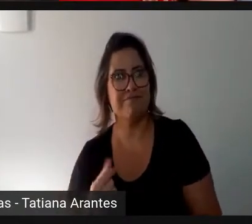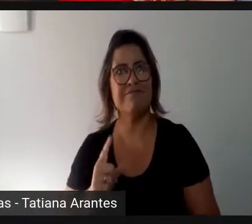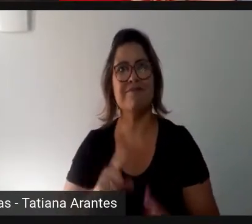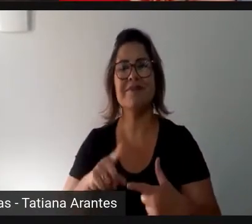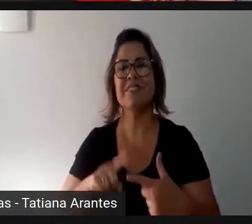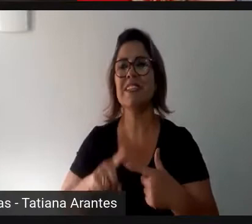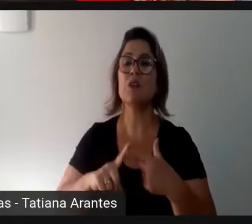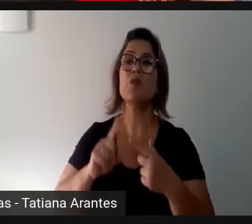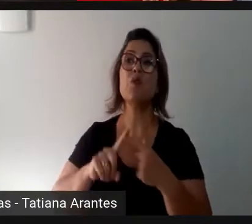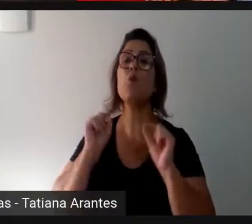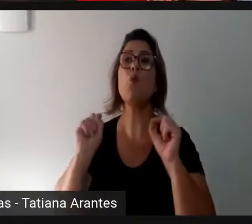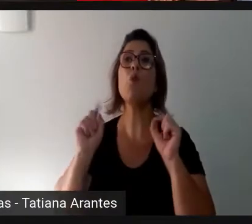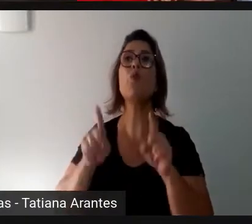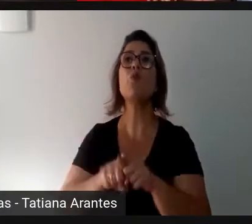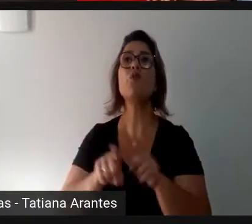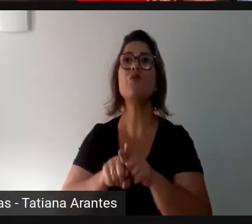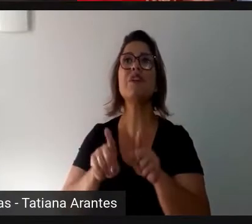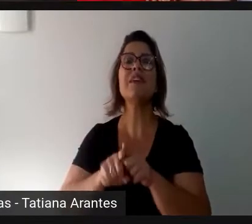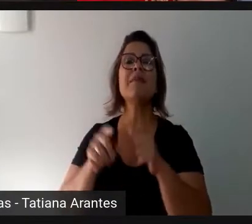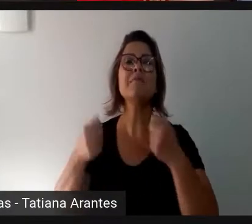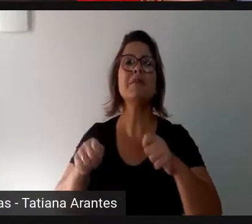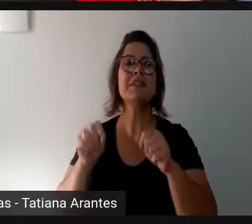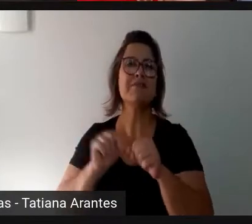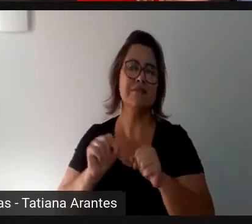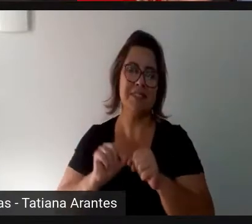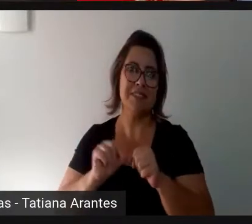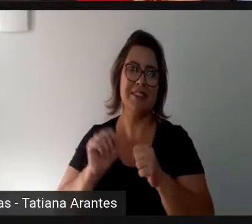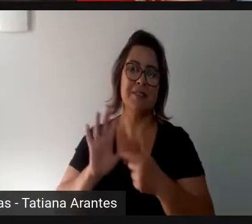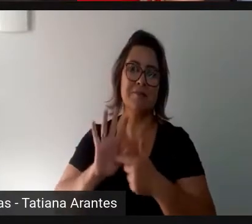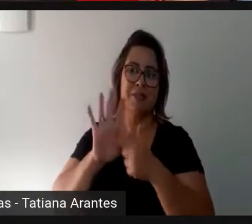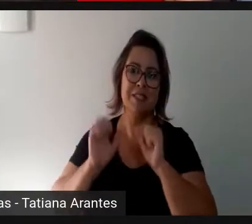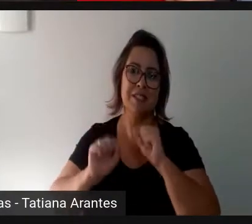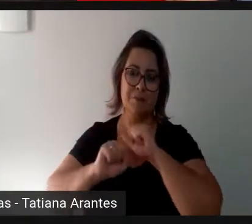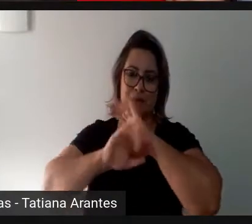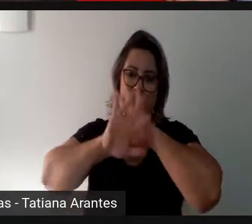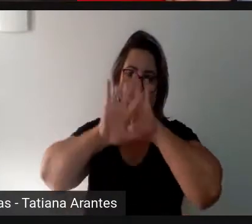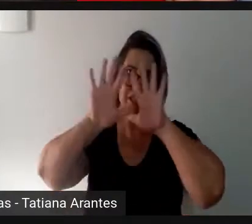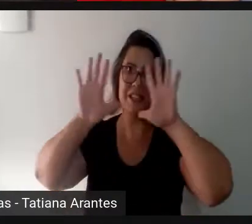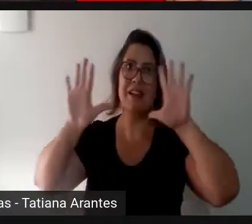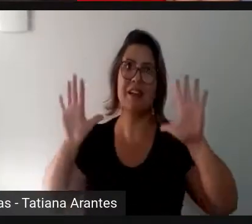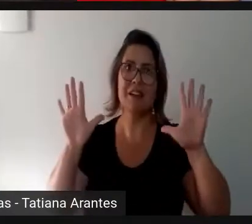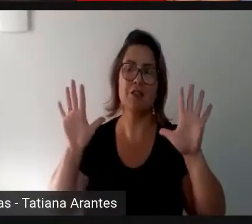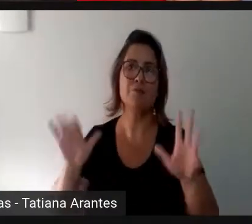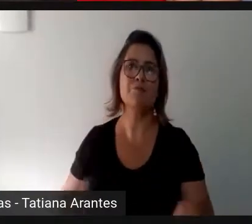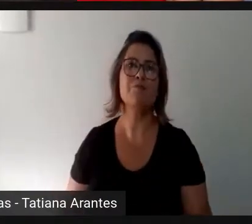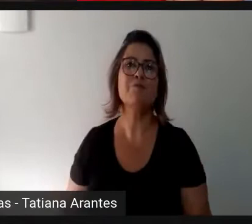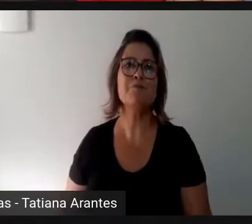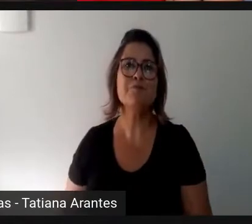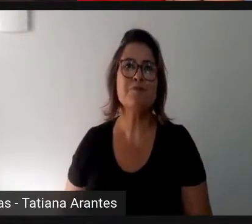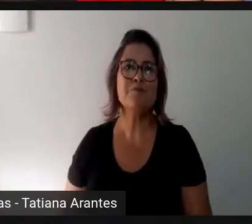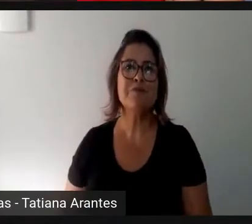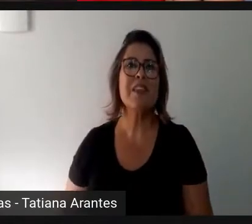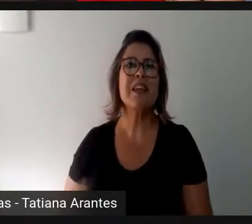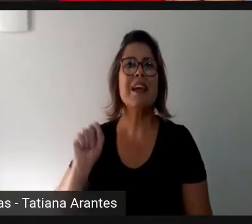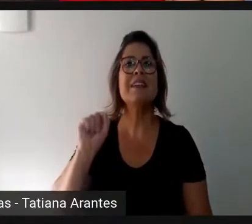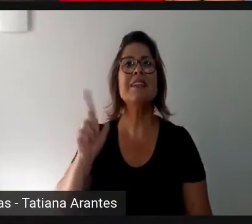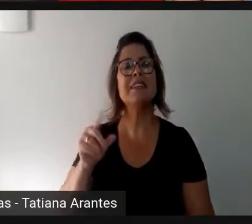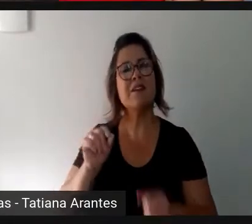entender exatamente o que você fez. Mais do que transparente, seja accountable. Eu falo assim, quem quer fazer